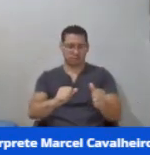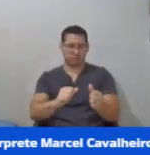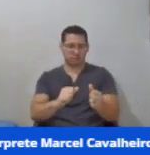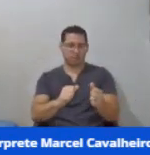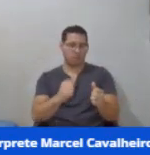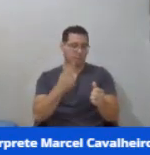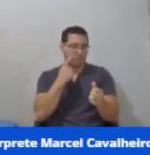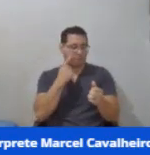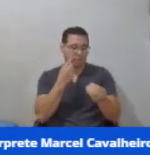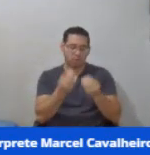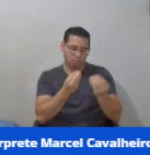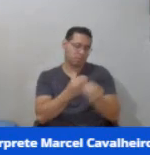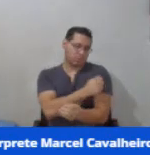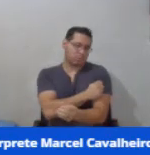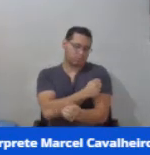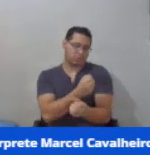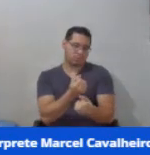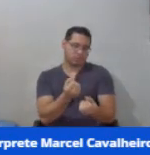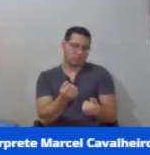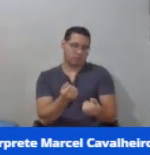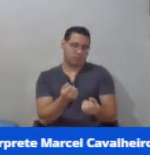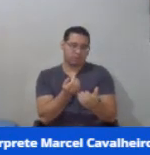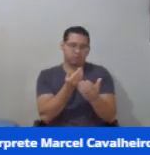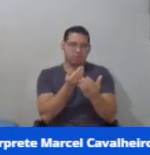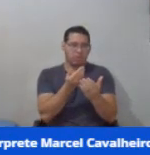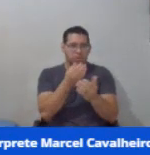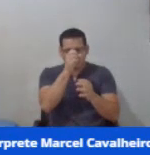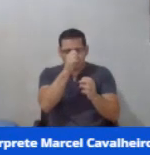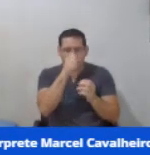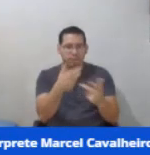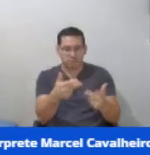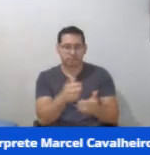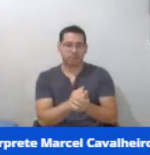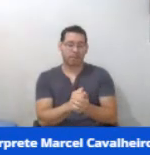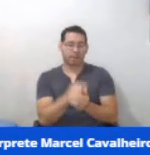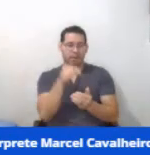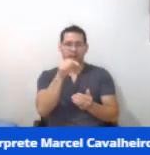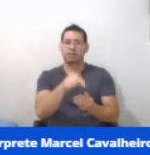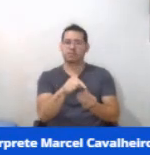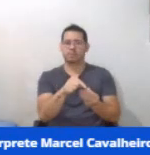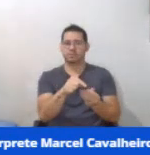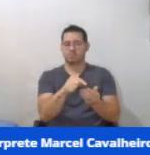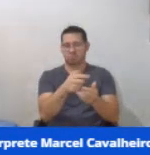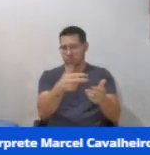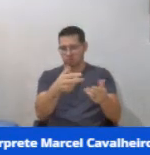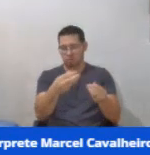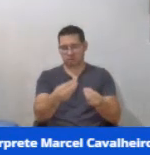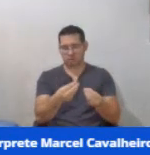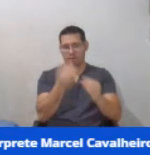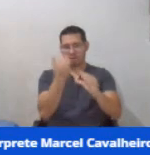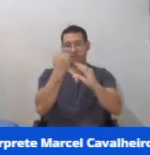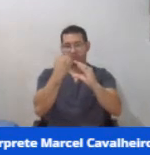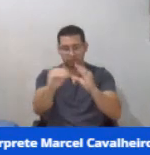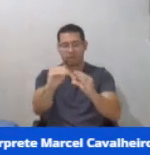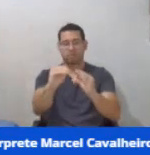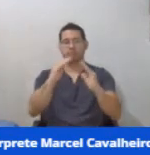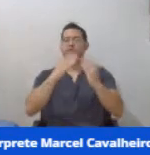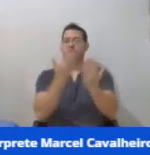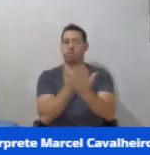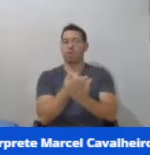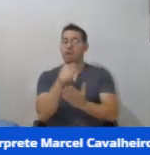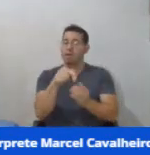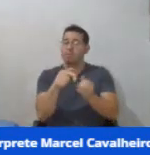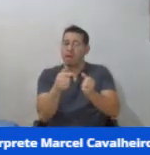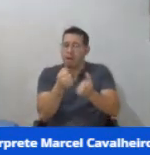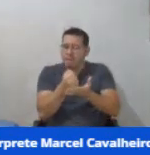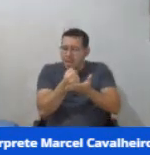Esse material que vai ser enviado para a escola é um subsídio para empreender